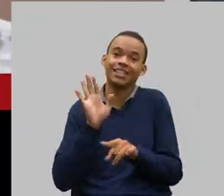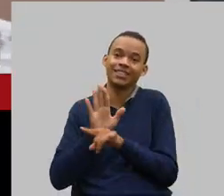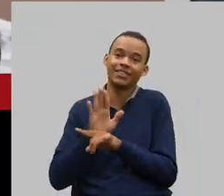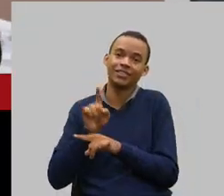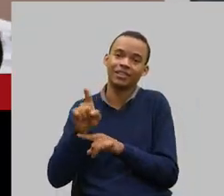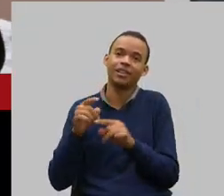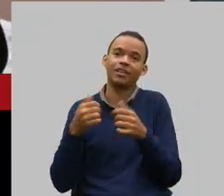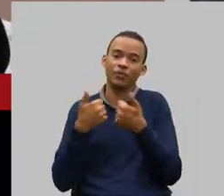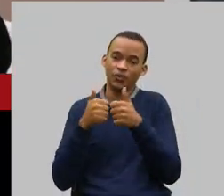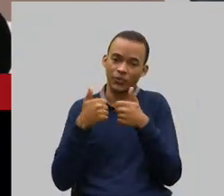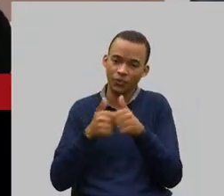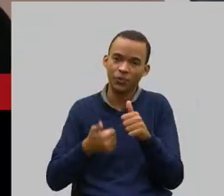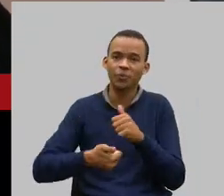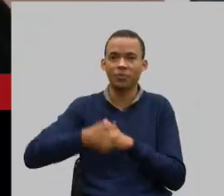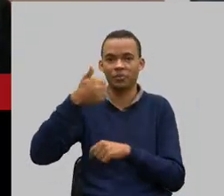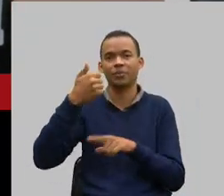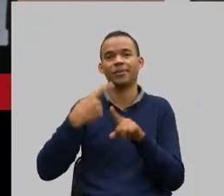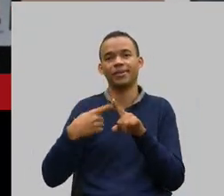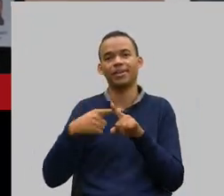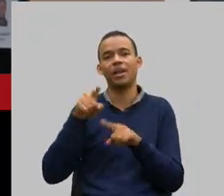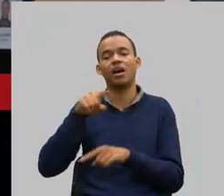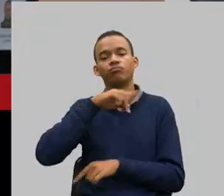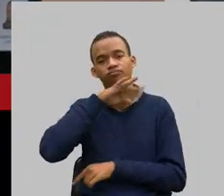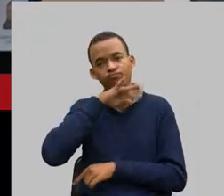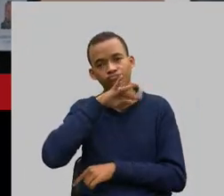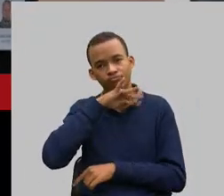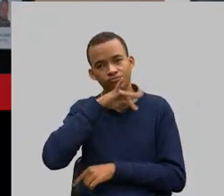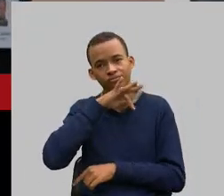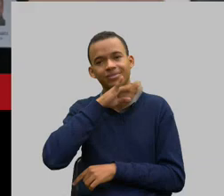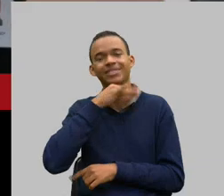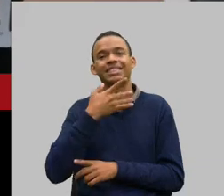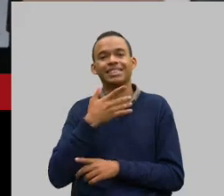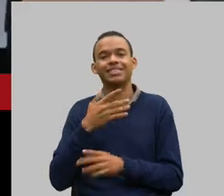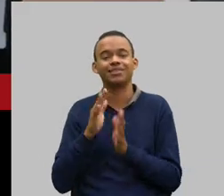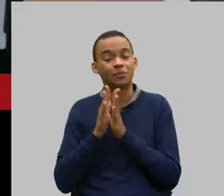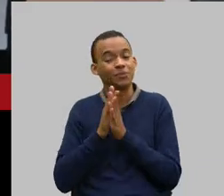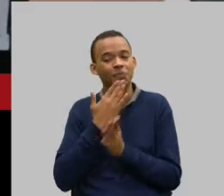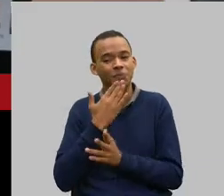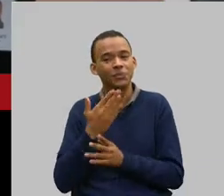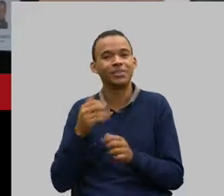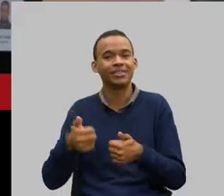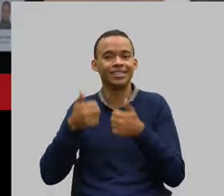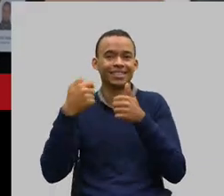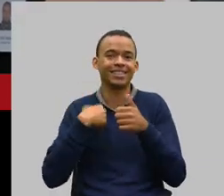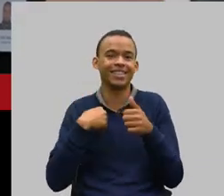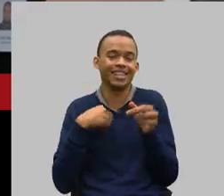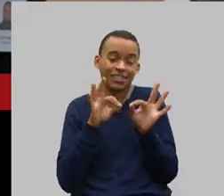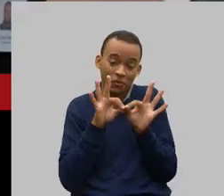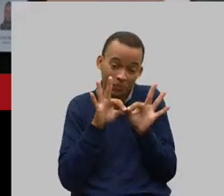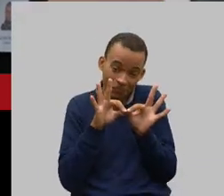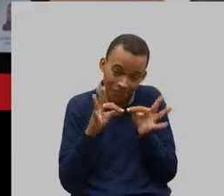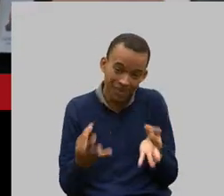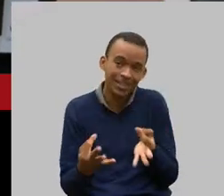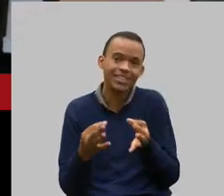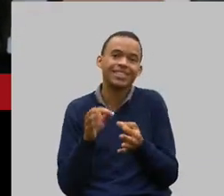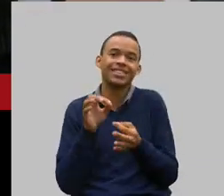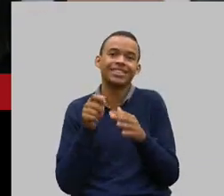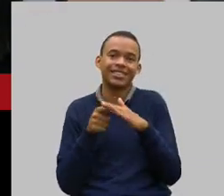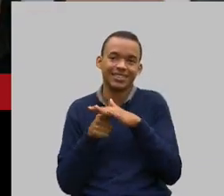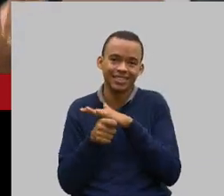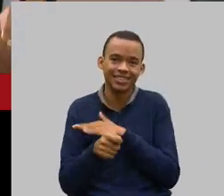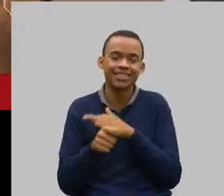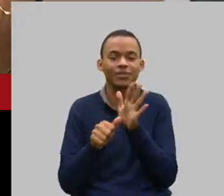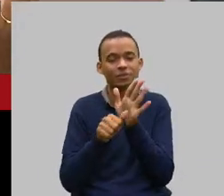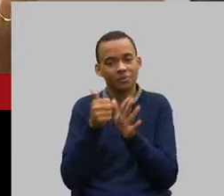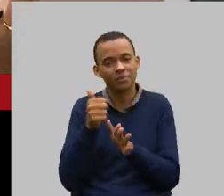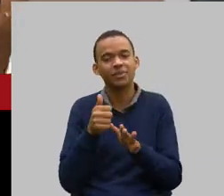transporte público que hoje ainda é de péssima qualidade então assim eu sou uma pessoa muito humilde nesse momento de pedir investimentos primeiro